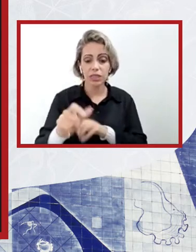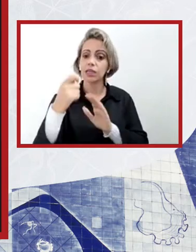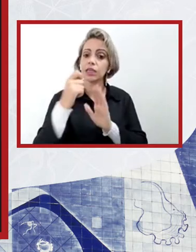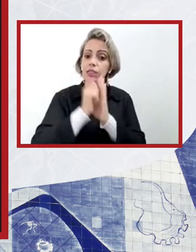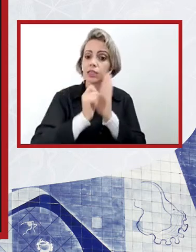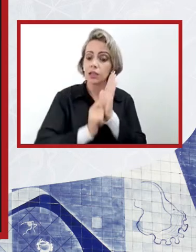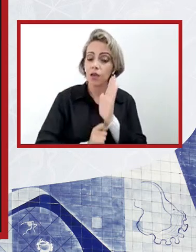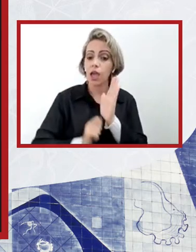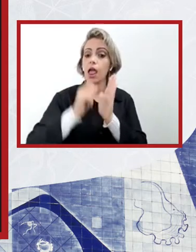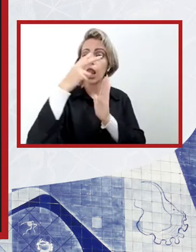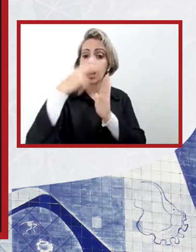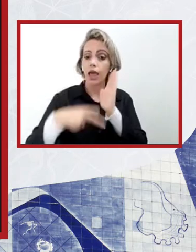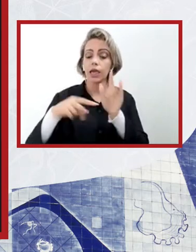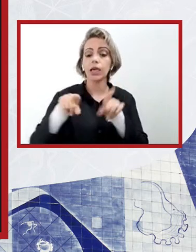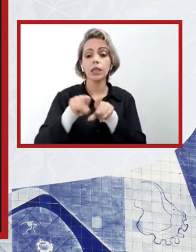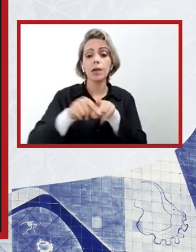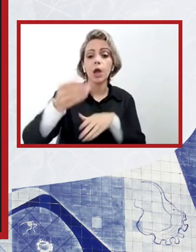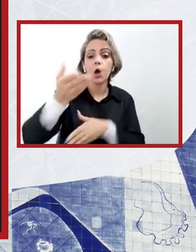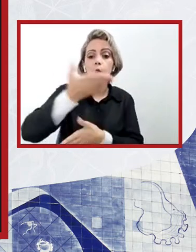fazendo.